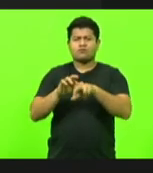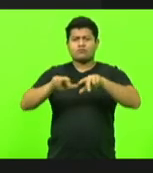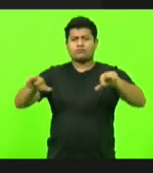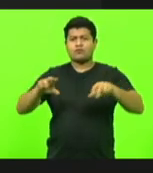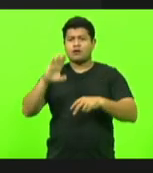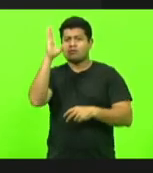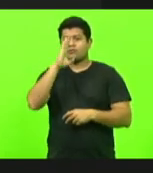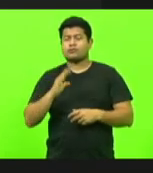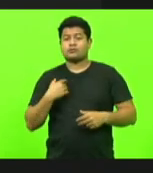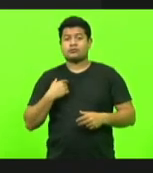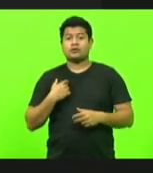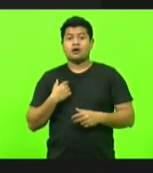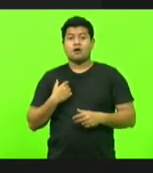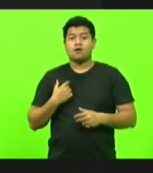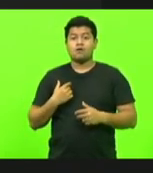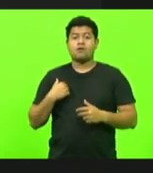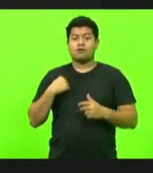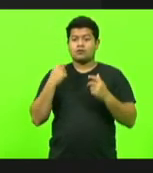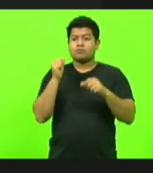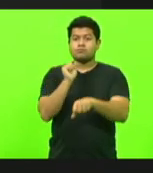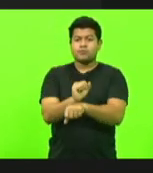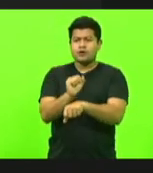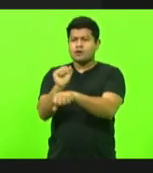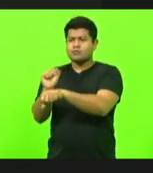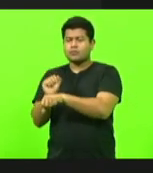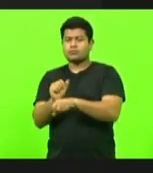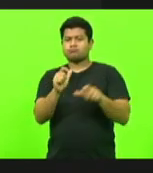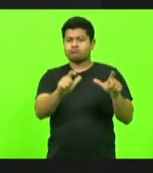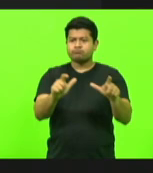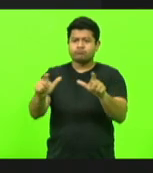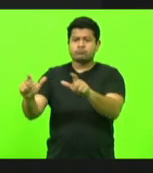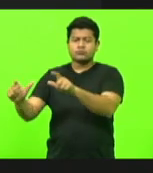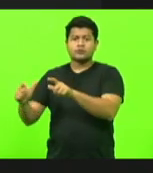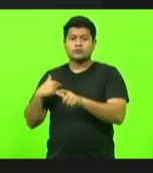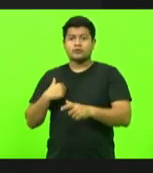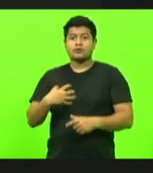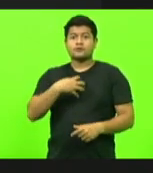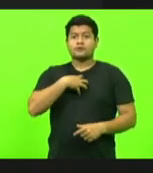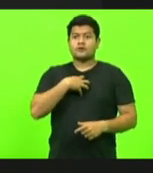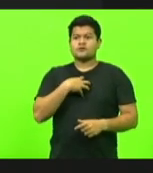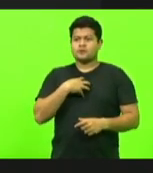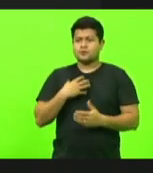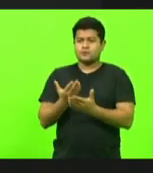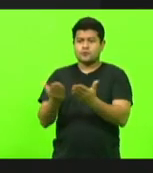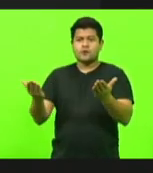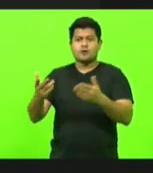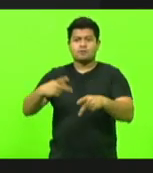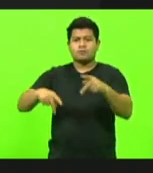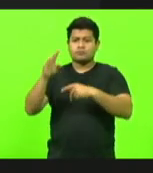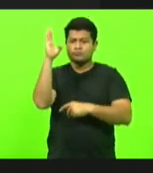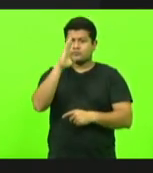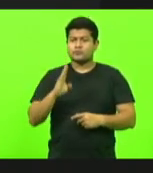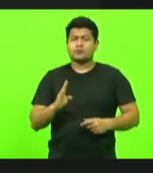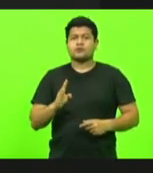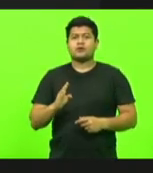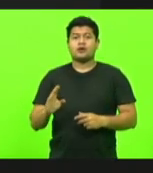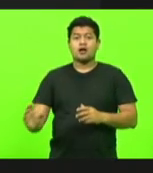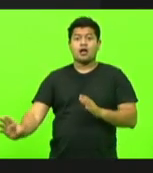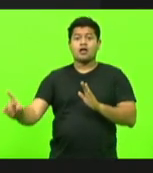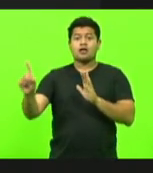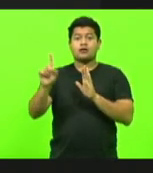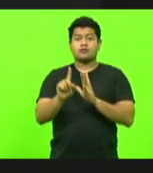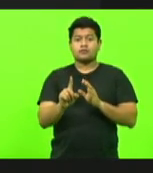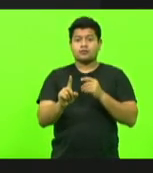eu passei, né, eu vi e pude sentir o Brasil dos brasileiros. Por onde eu passei, as pessoas vinham até